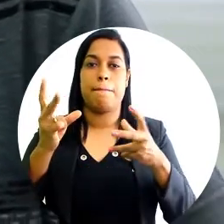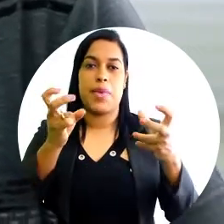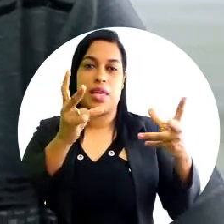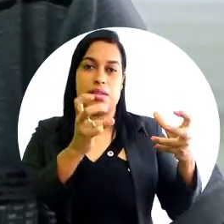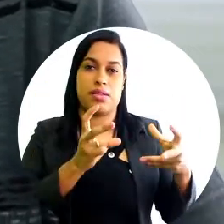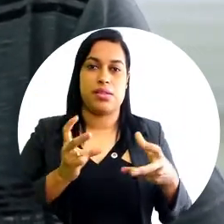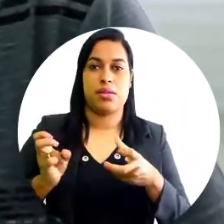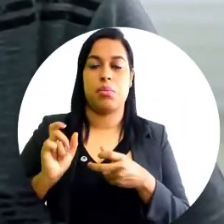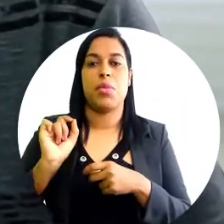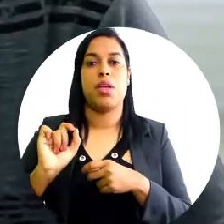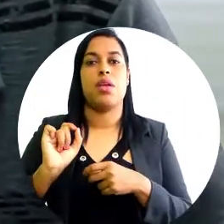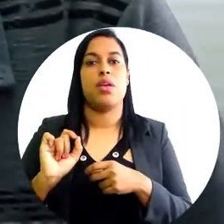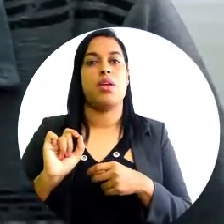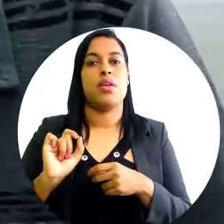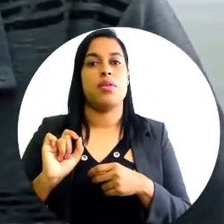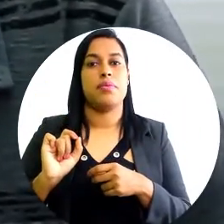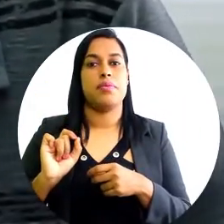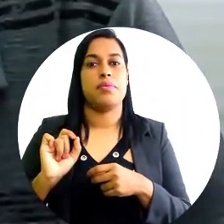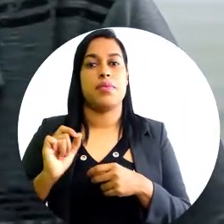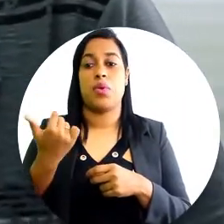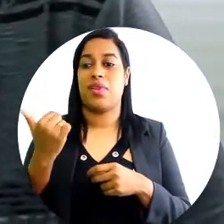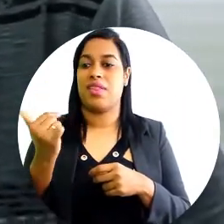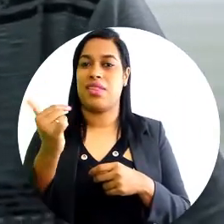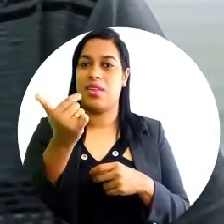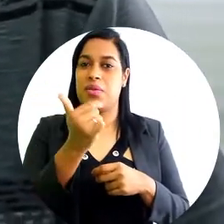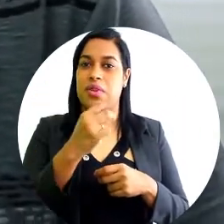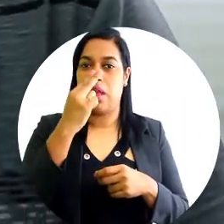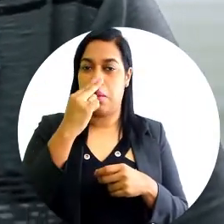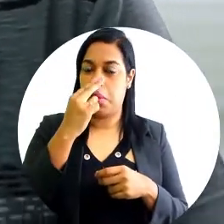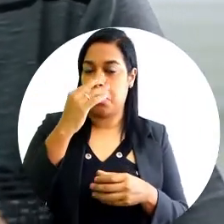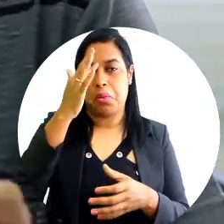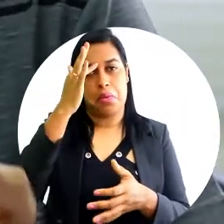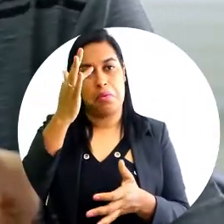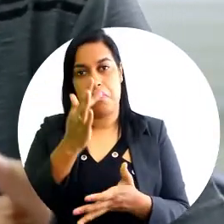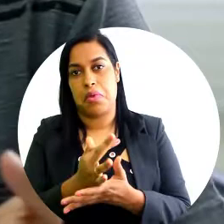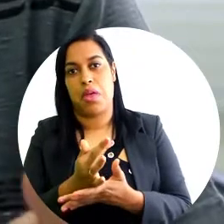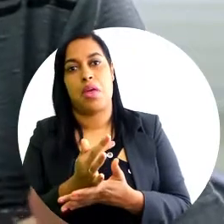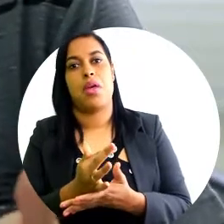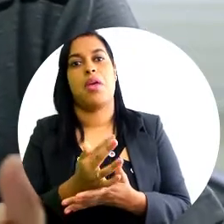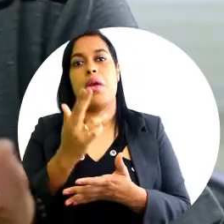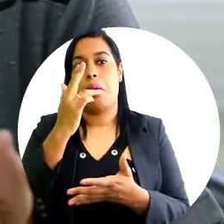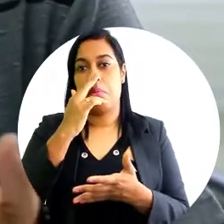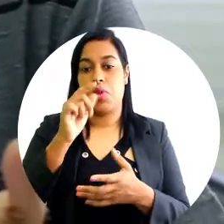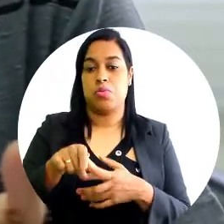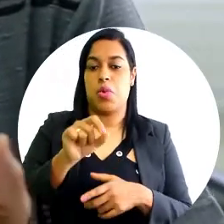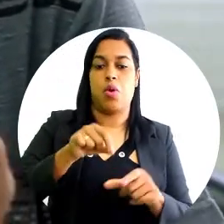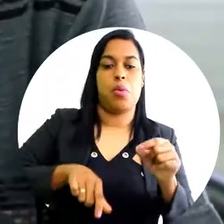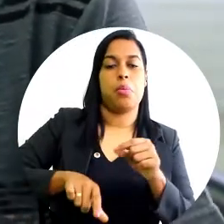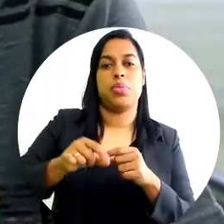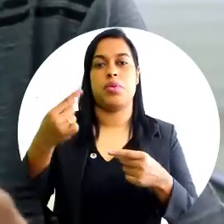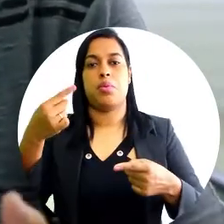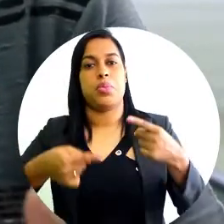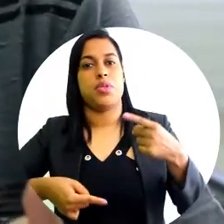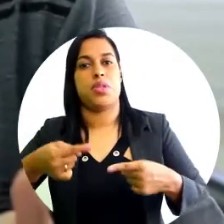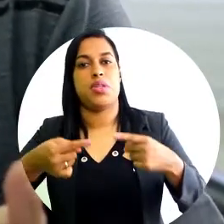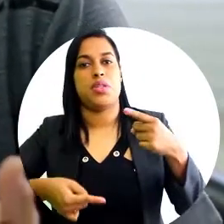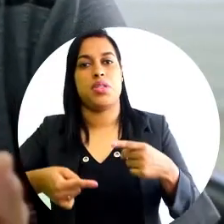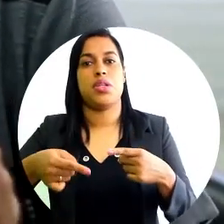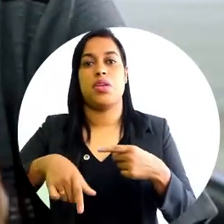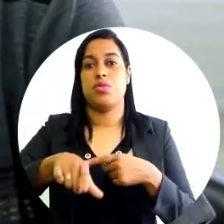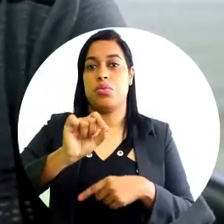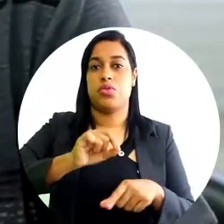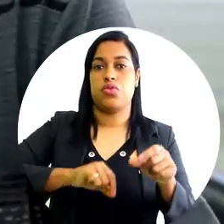e de perseguir aqueles que não têm a mesma fé, a mesma opção